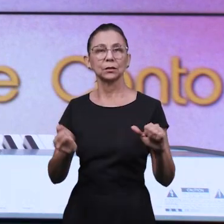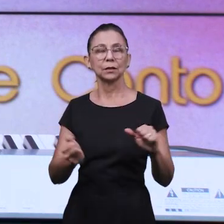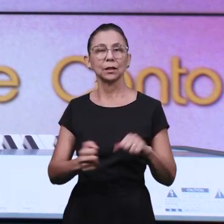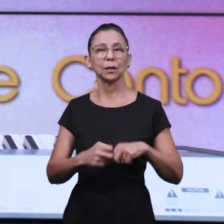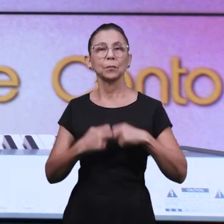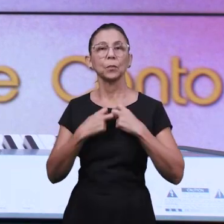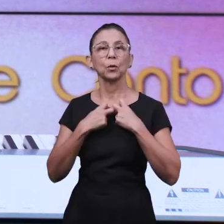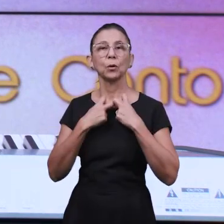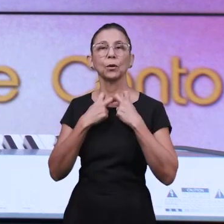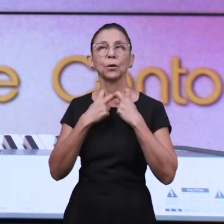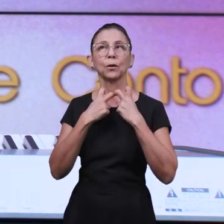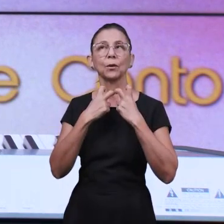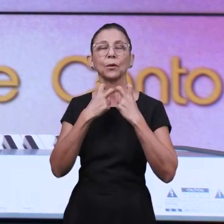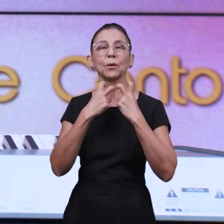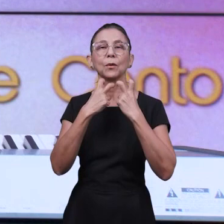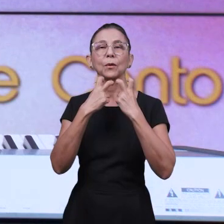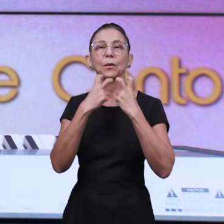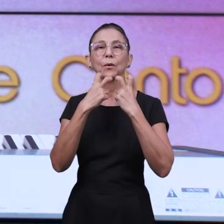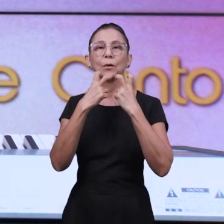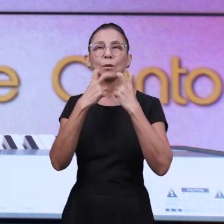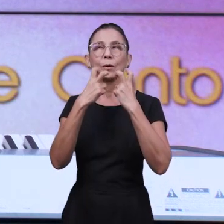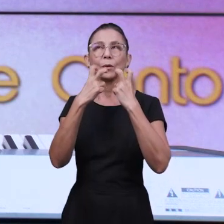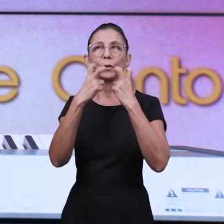hora de